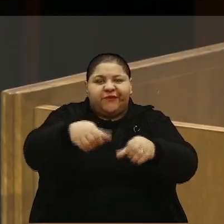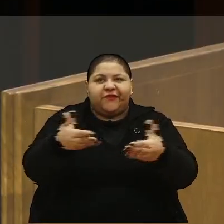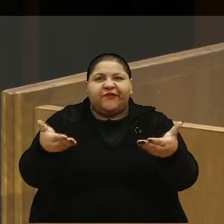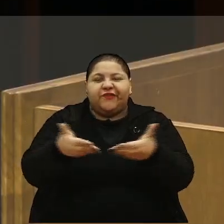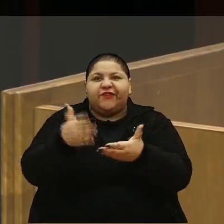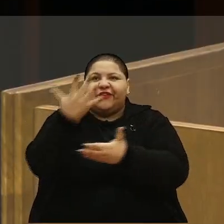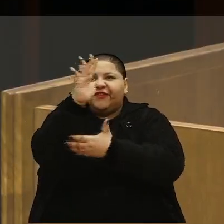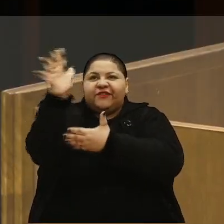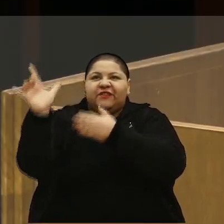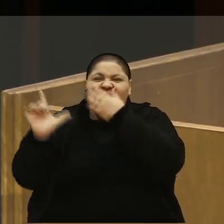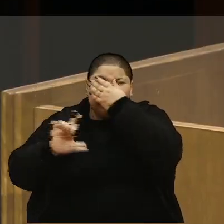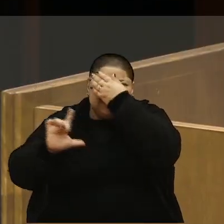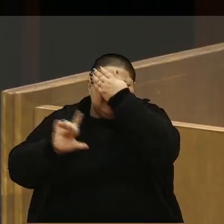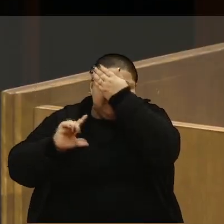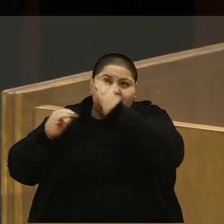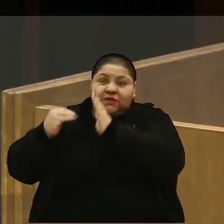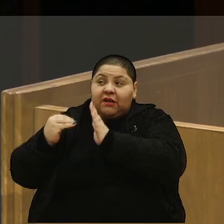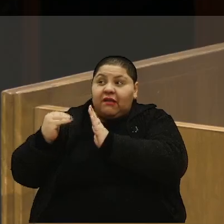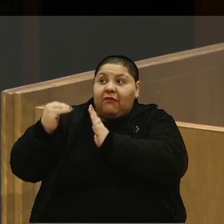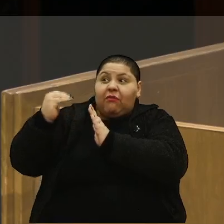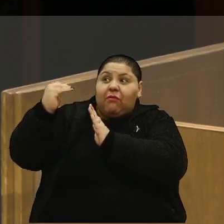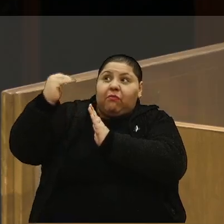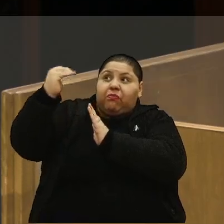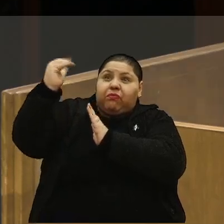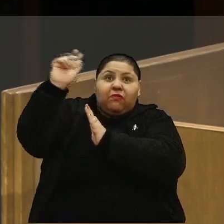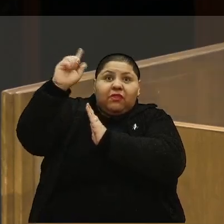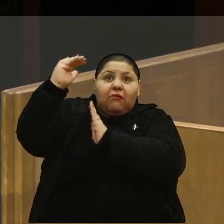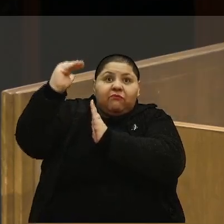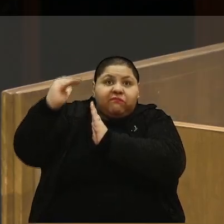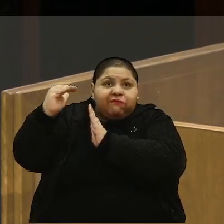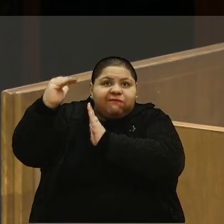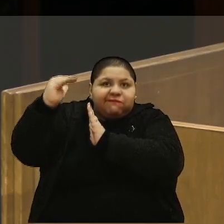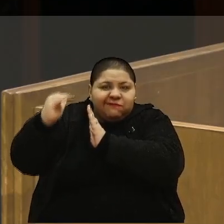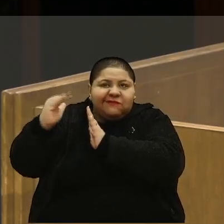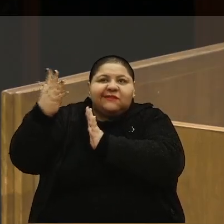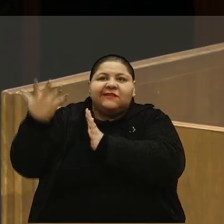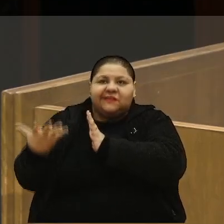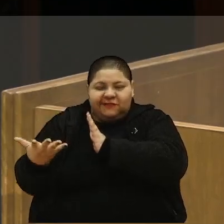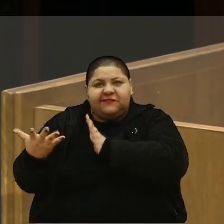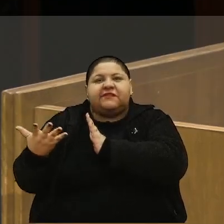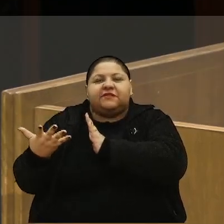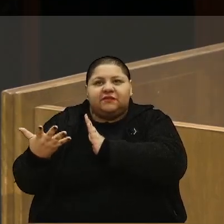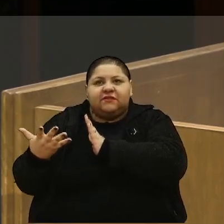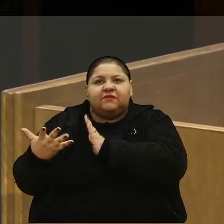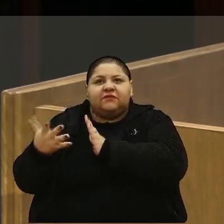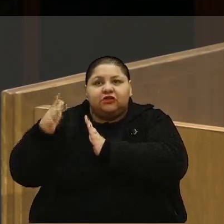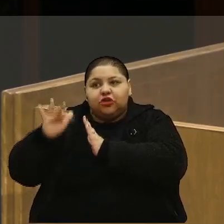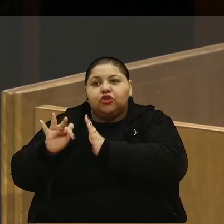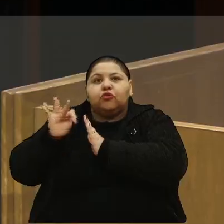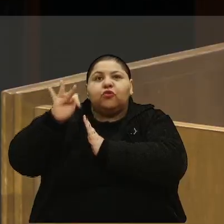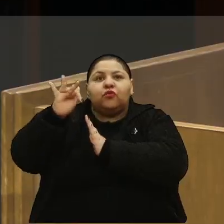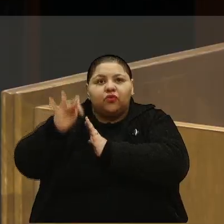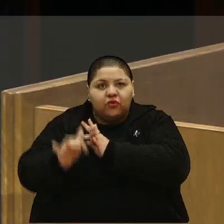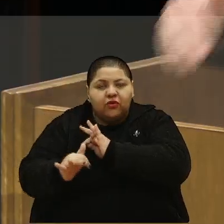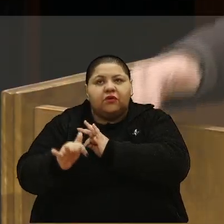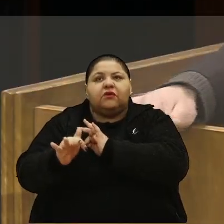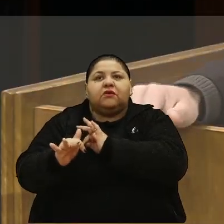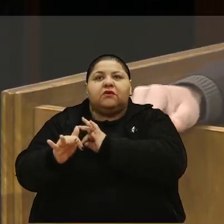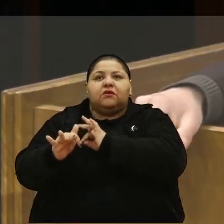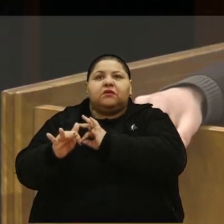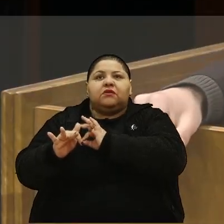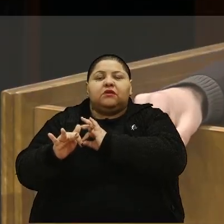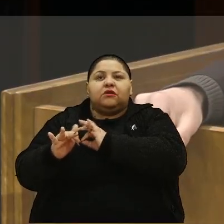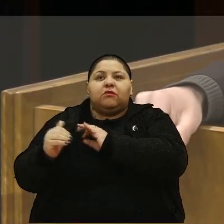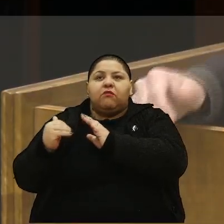são árvores que não têm aquele crescimento avançado, que de fato vem a, no futuro, encostar nas